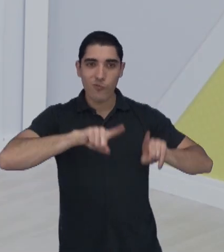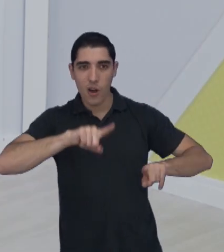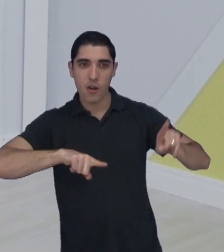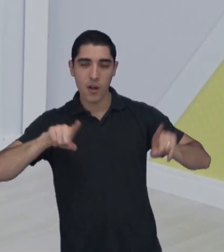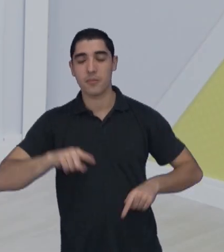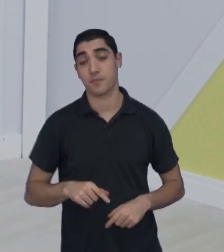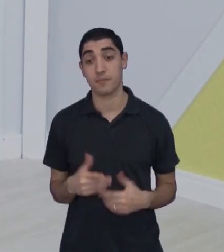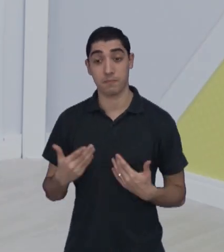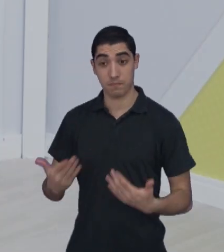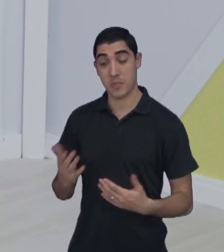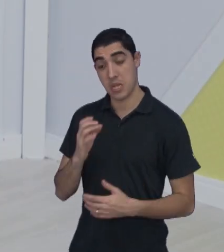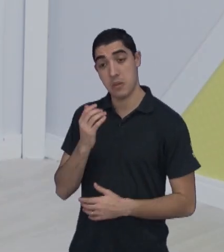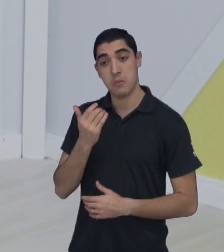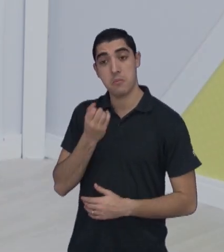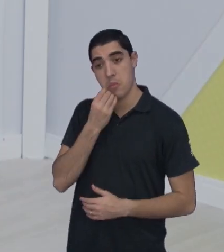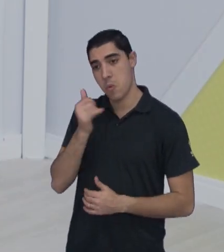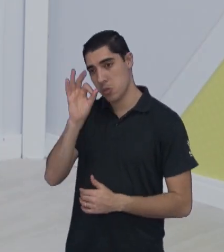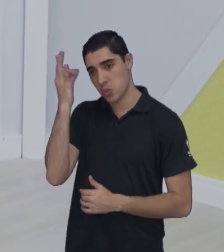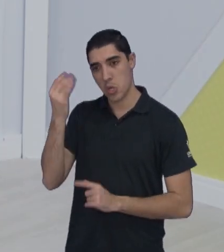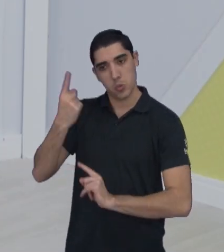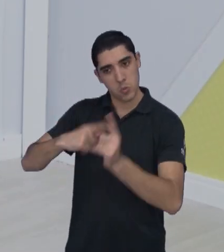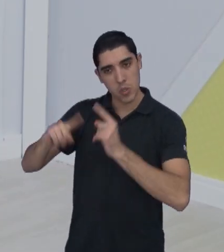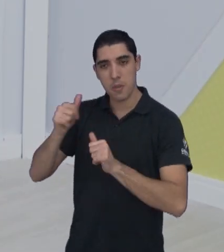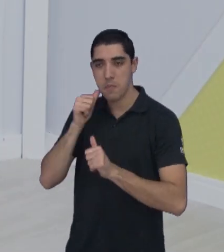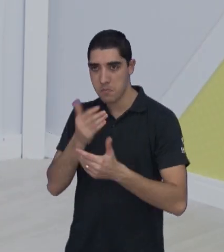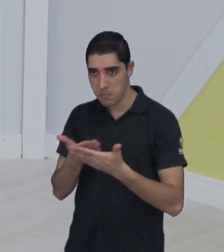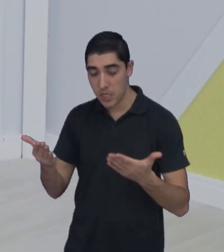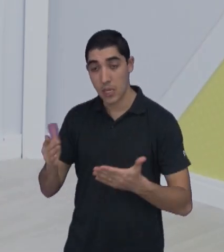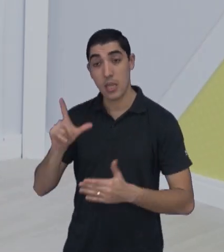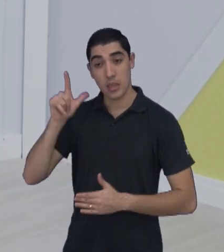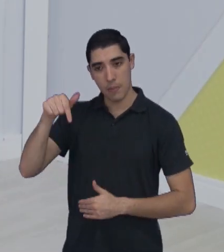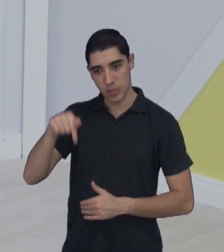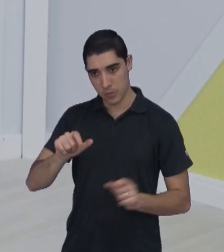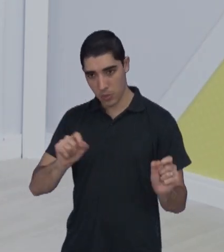é, foi bem demais, sucesso para as meninas, e claro, a gente vai falando muito mais delas aqui no nosso Hora do Esporte.